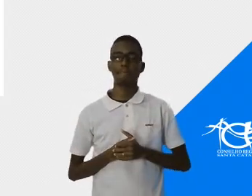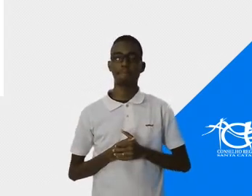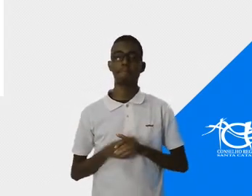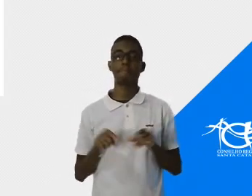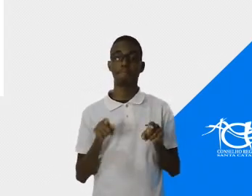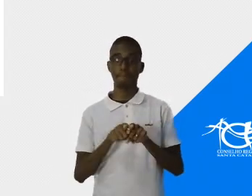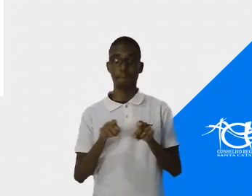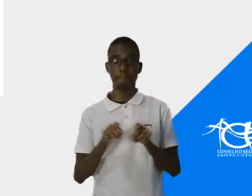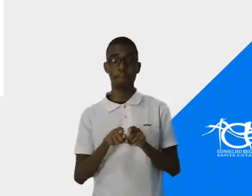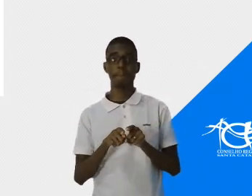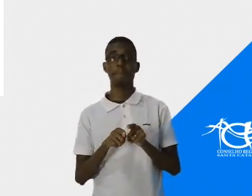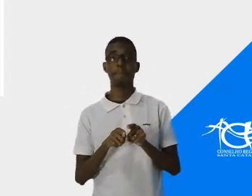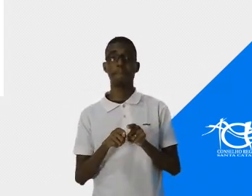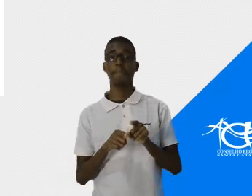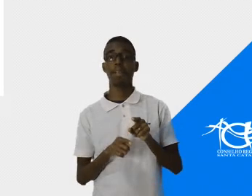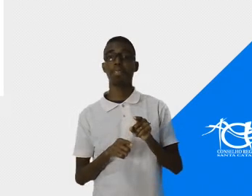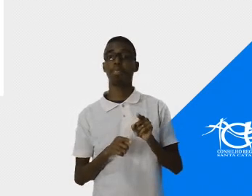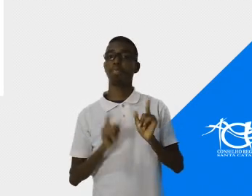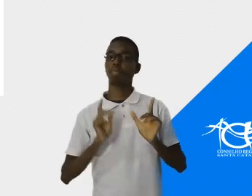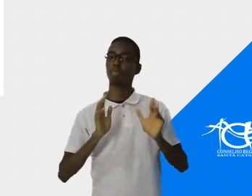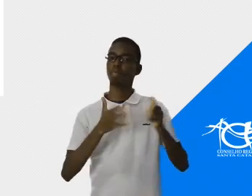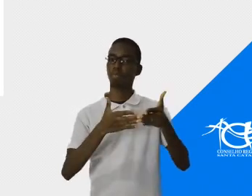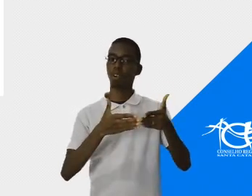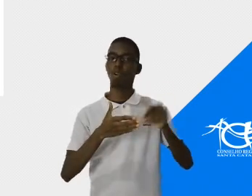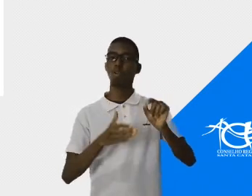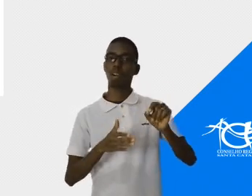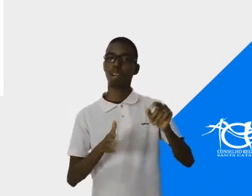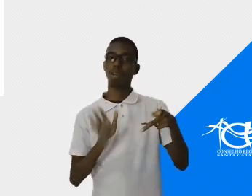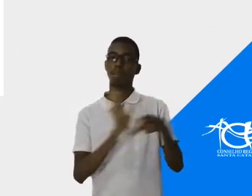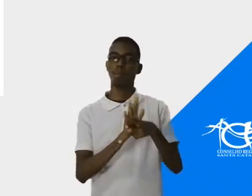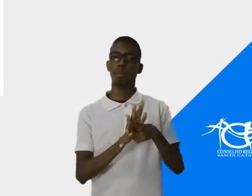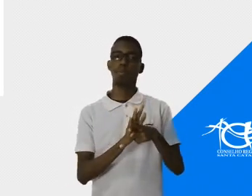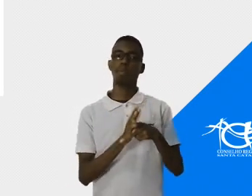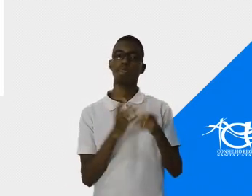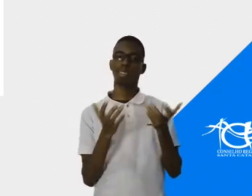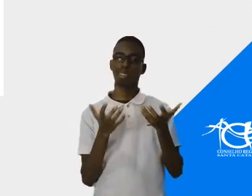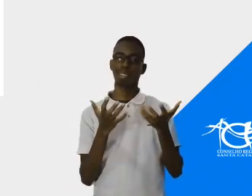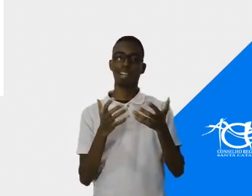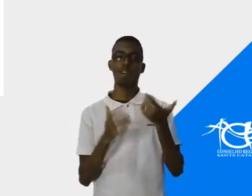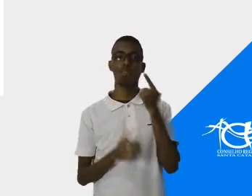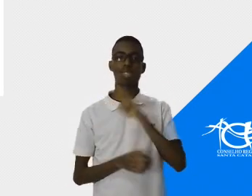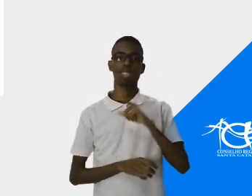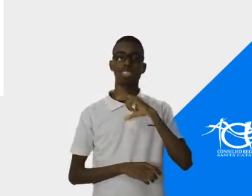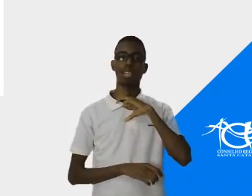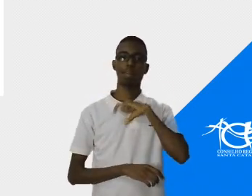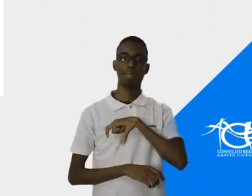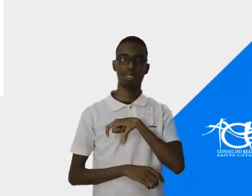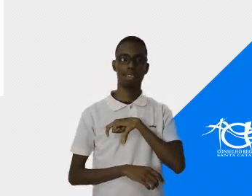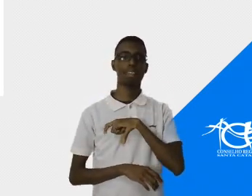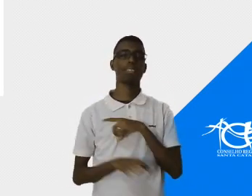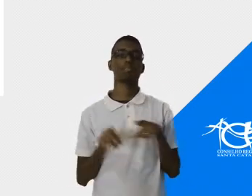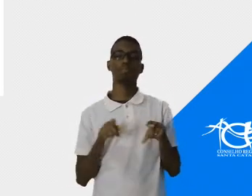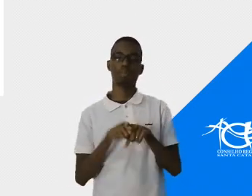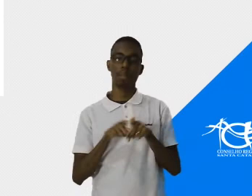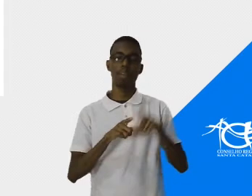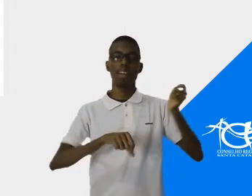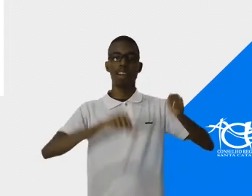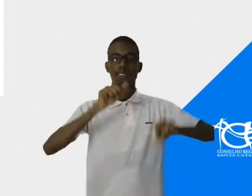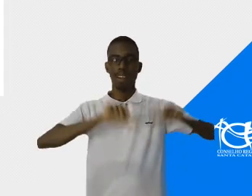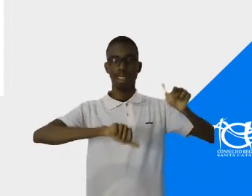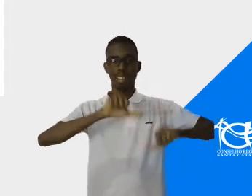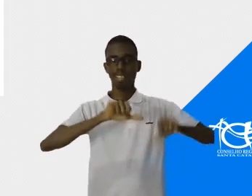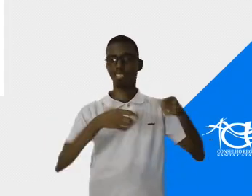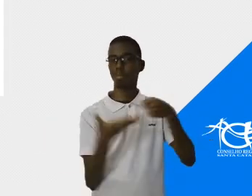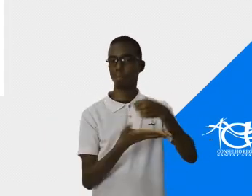se dirige basicamente ao chamado condutor de veículos automotores, e a função básica desta avaliação psicológica é verificar as